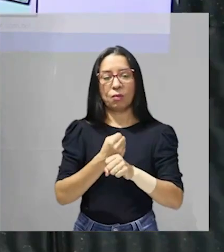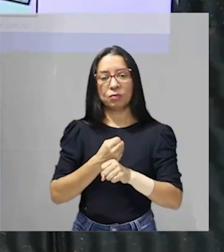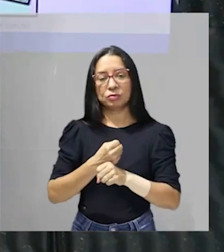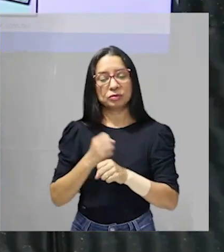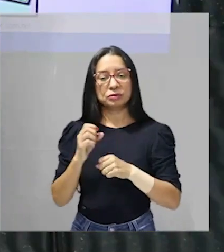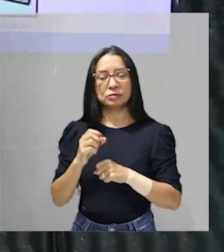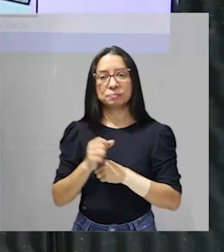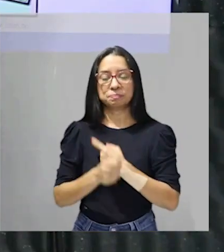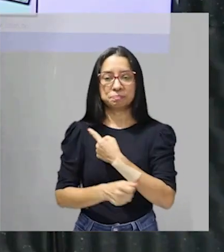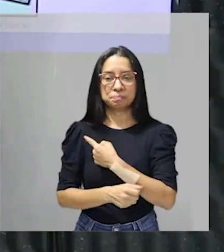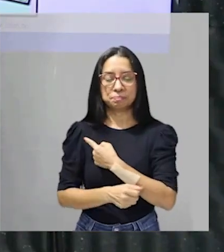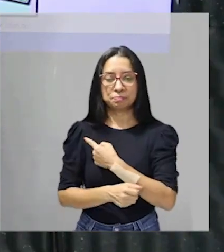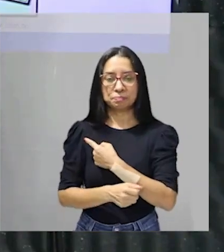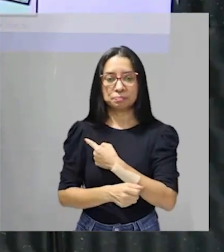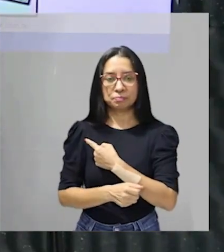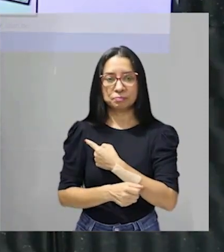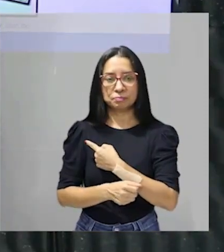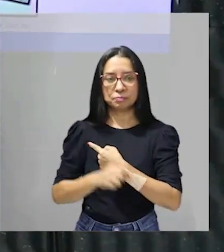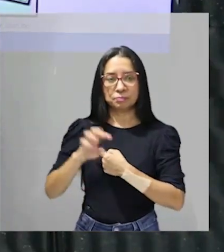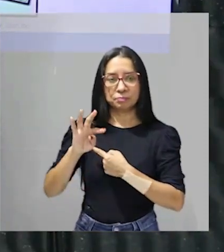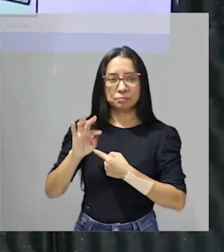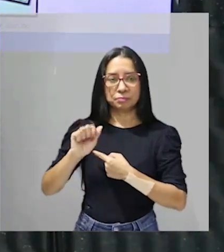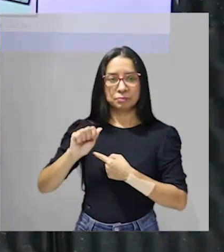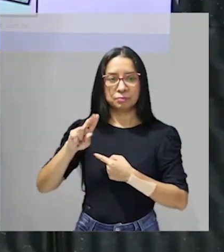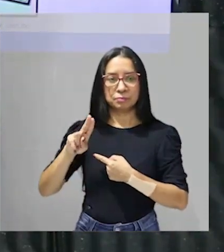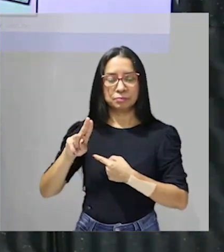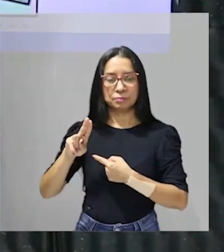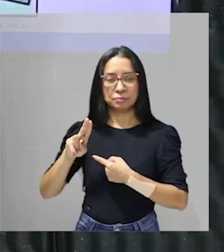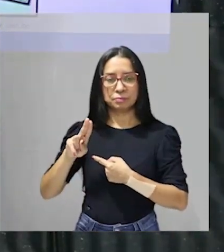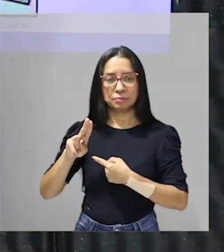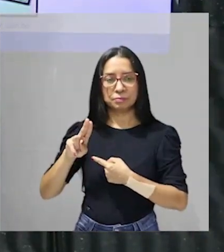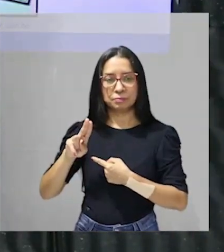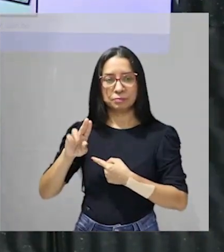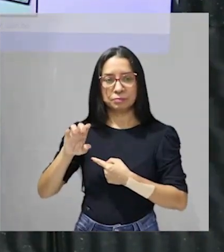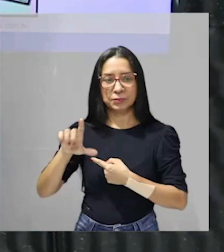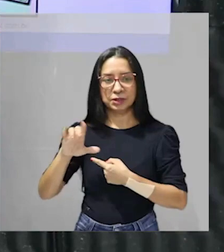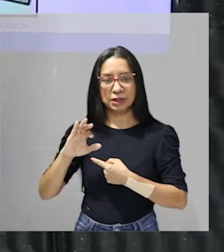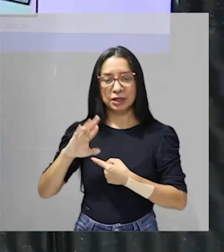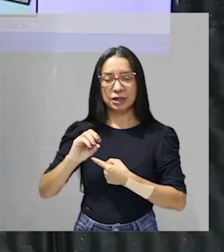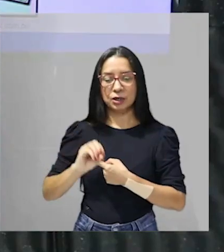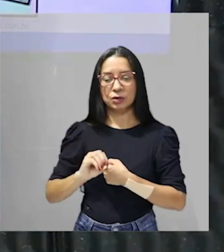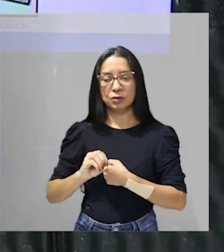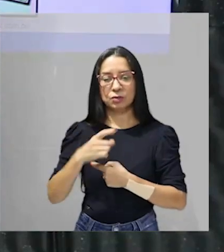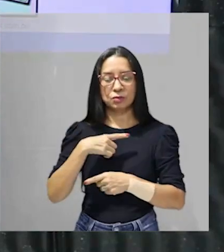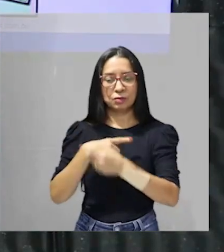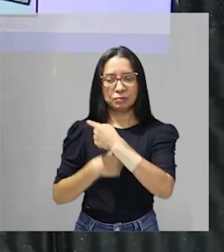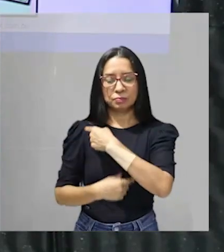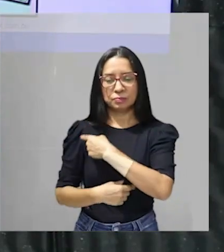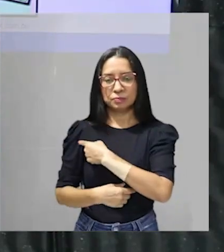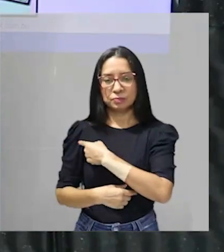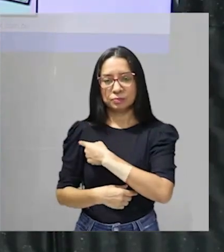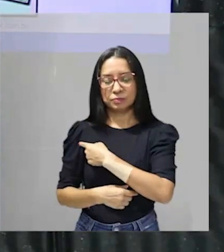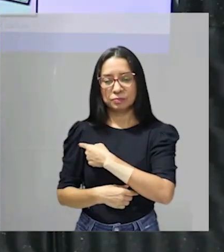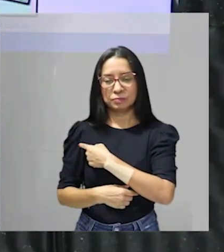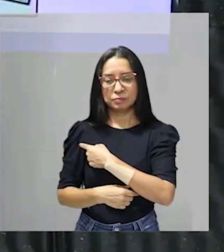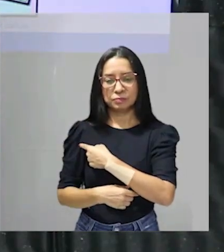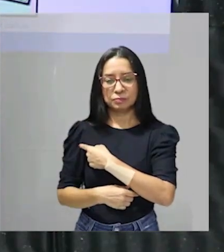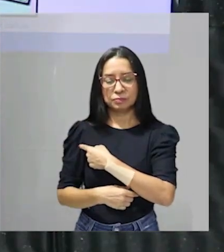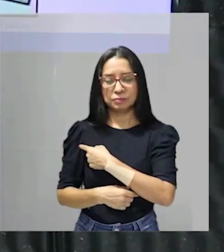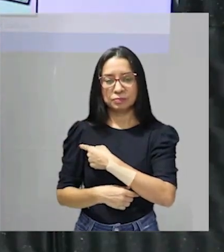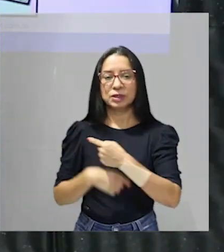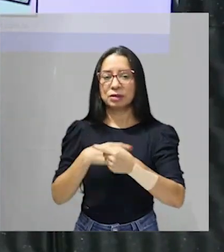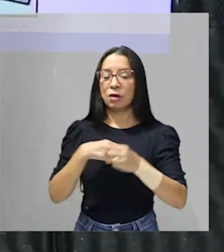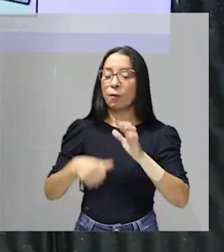jogos de tabuleiro aqueles jogos que tem o tabuleiro muitos de Vocês já jogaram dama Xadrez ludo